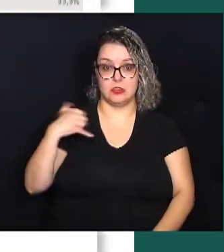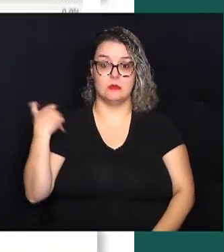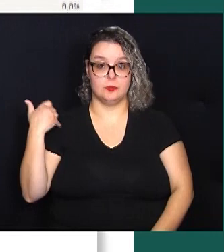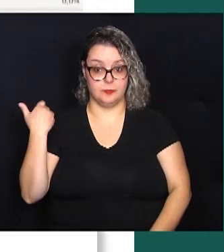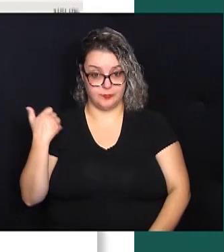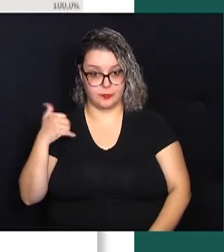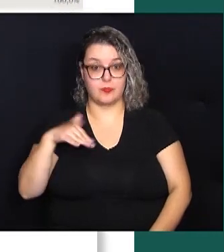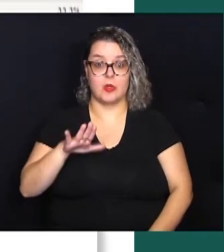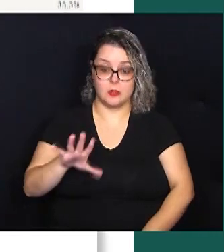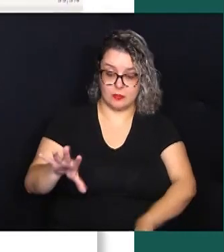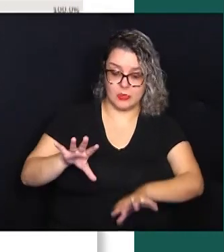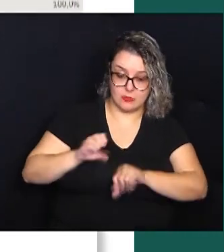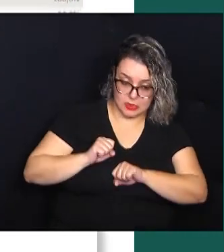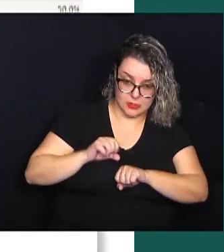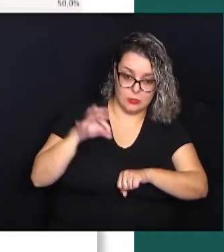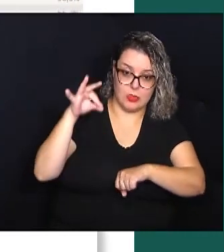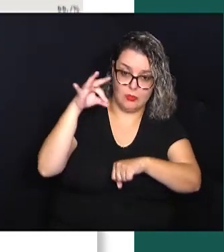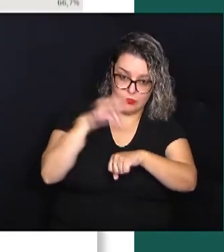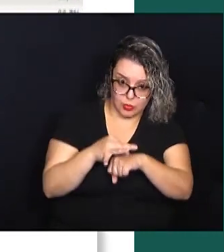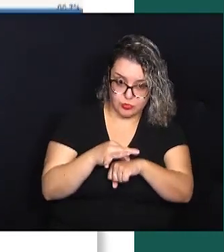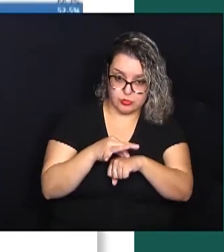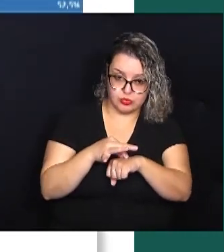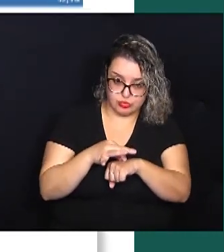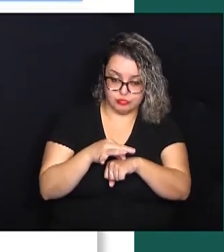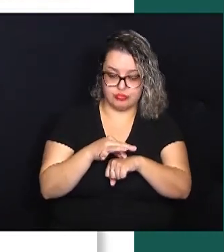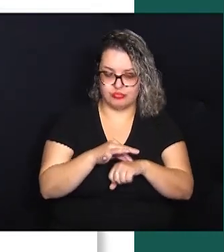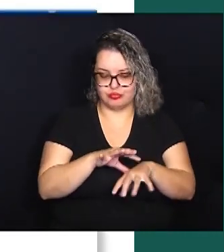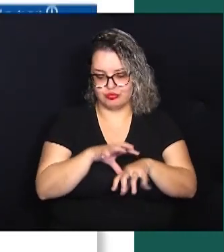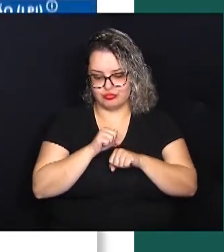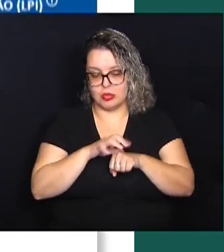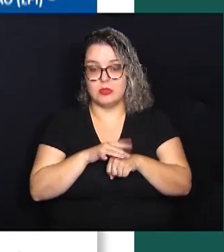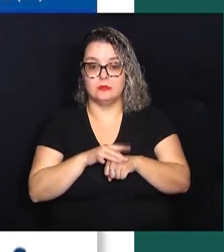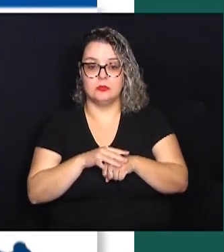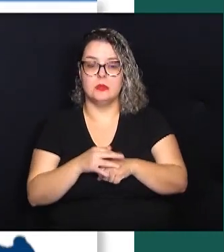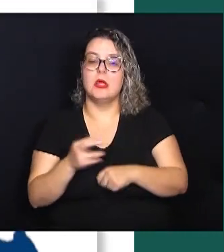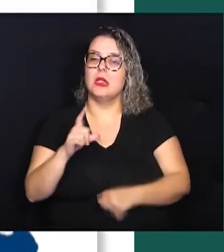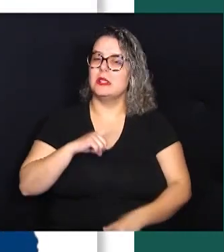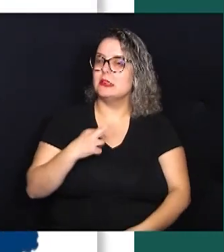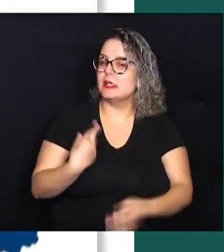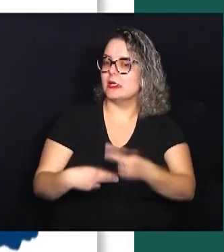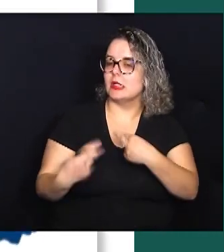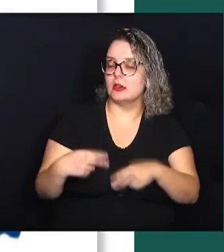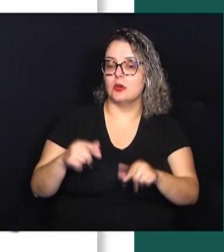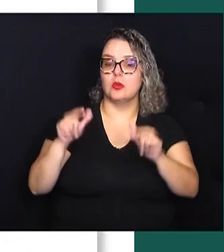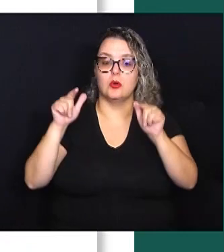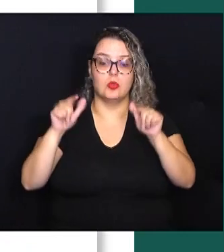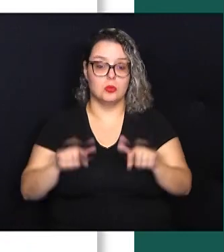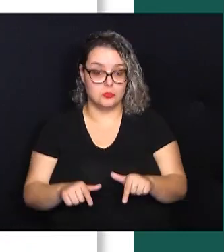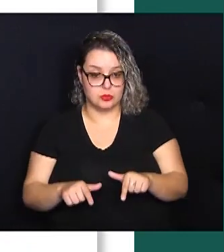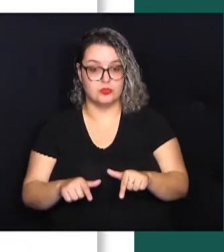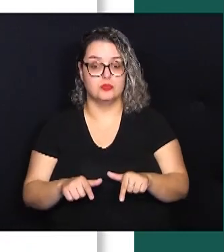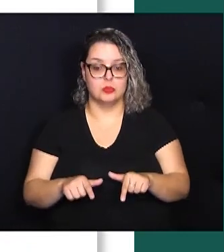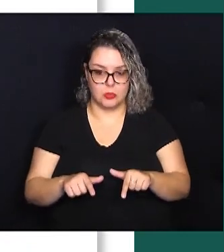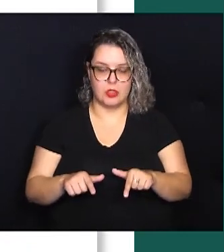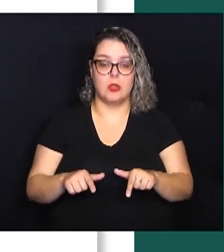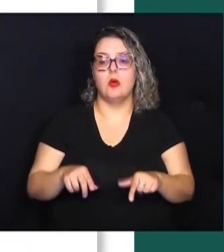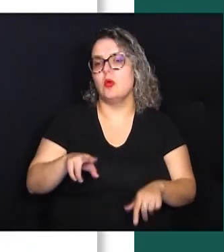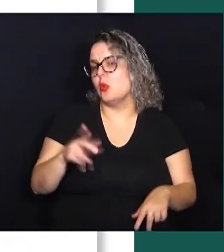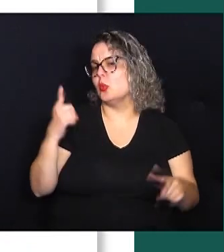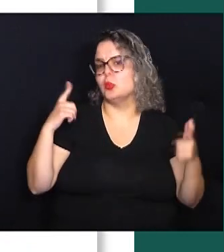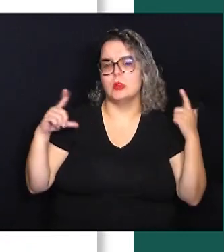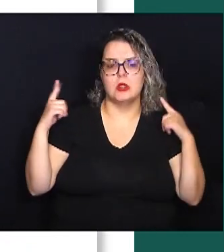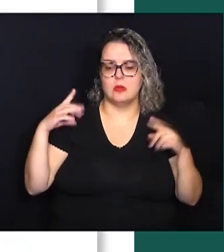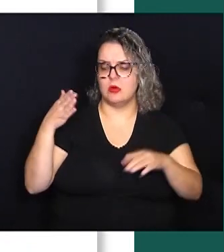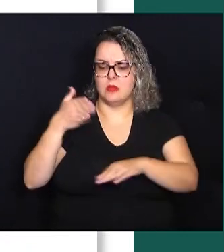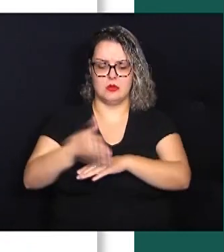mais acometidos, né? Tem muita relação com o local provável de infecção, ou por lazer, então frequentou